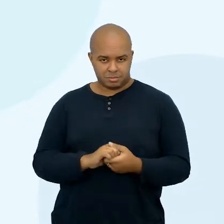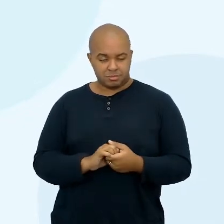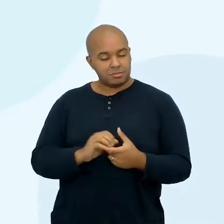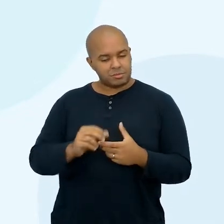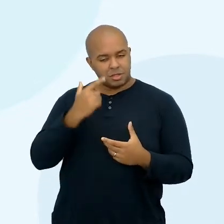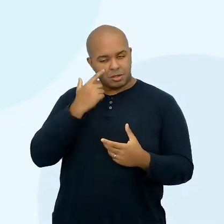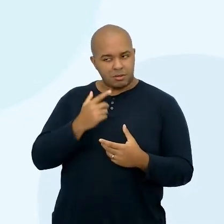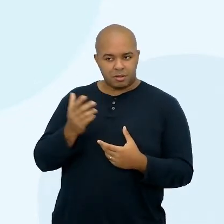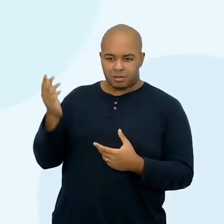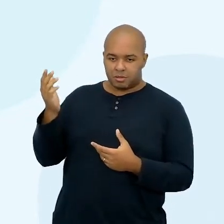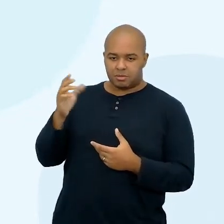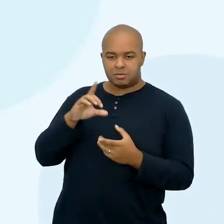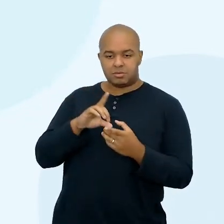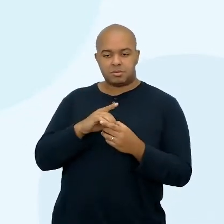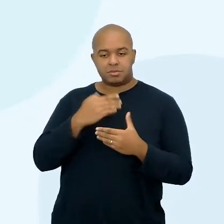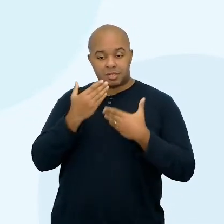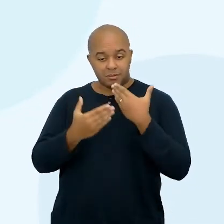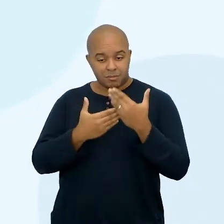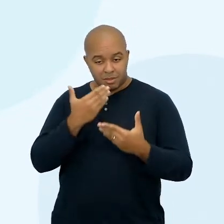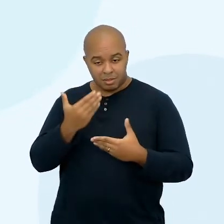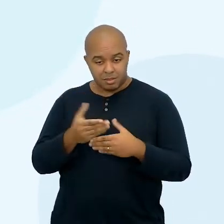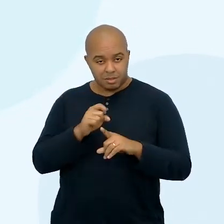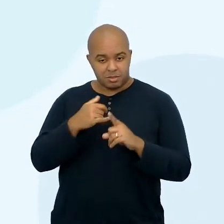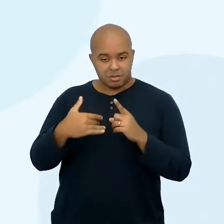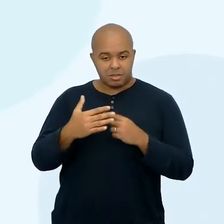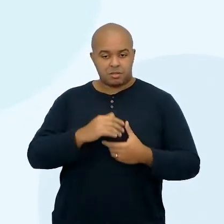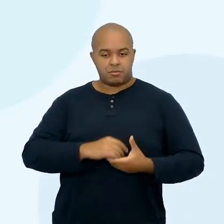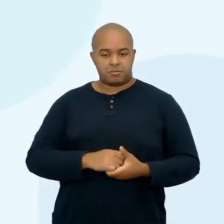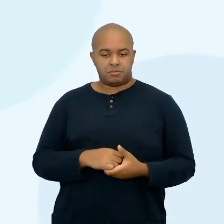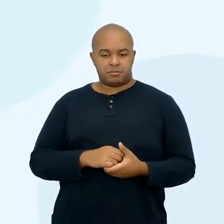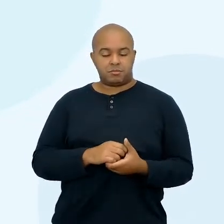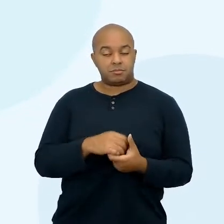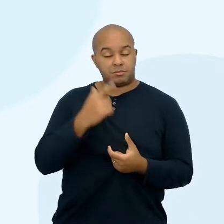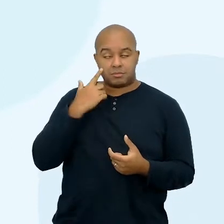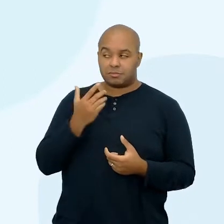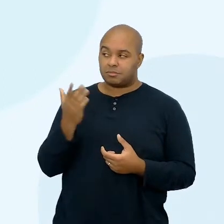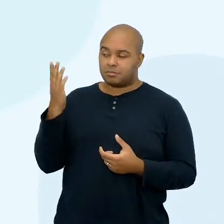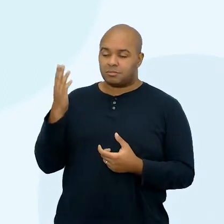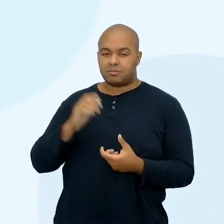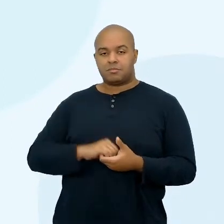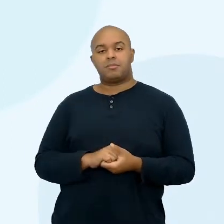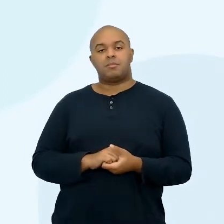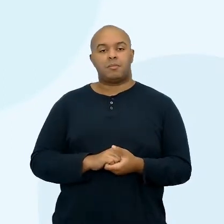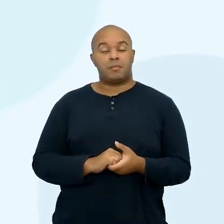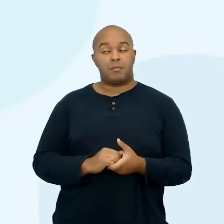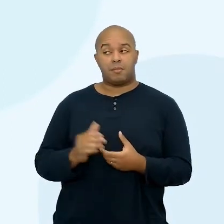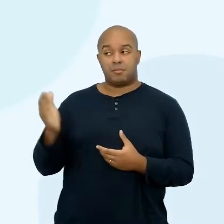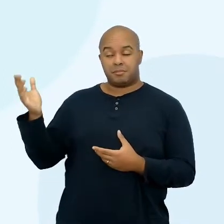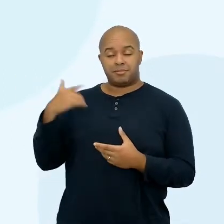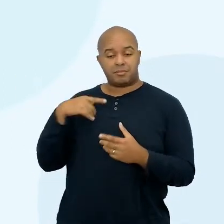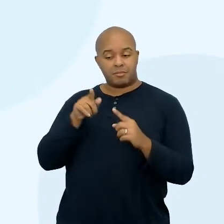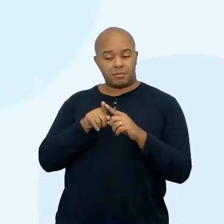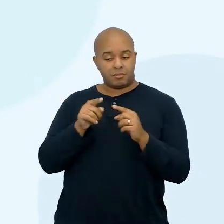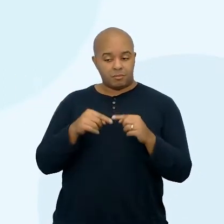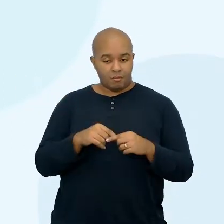olhando aí no LED, você está acompanhando comigo. Políticas públicas, ela é feita a partir